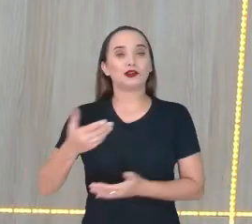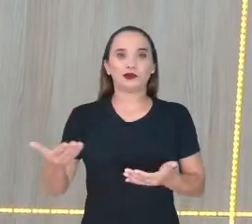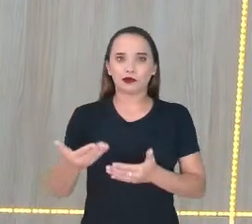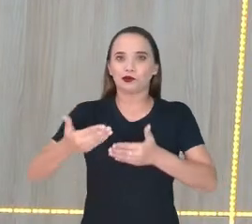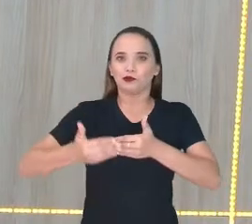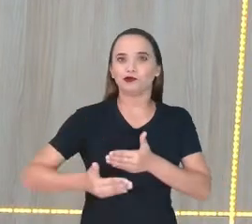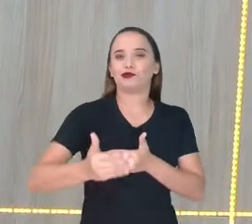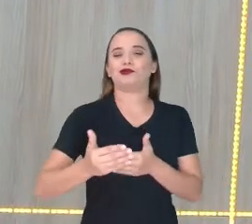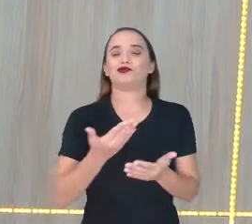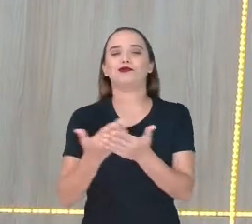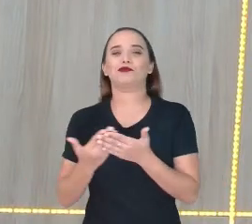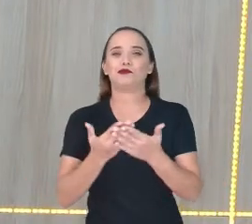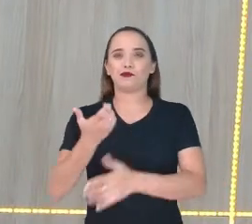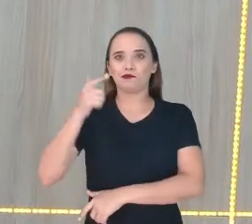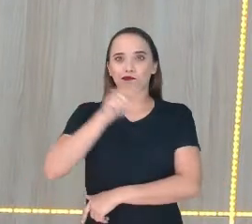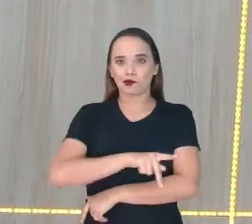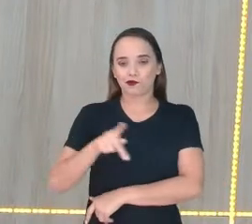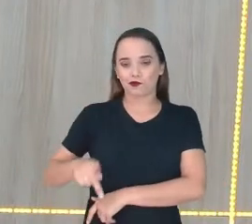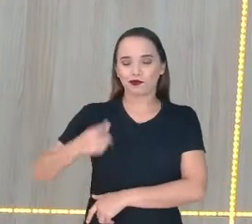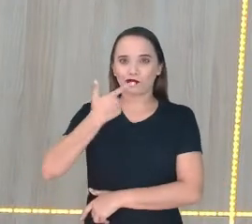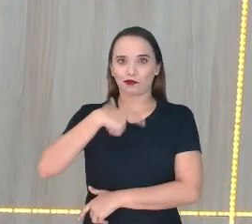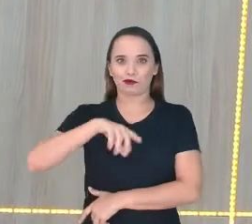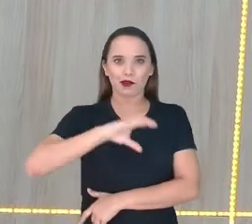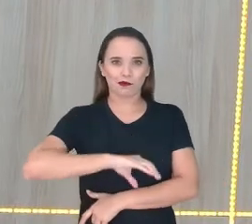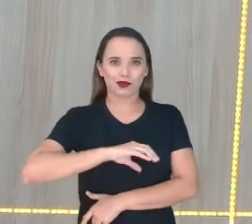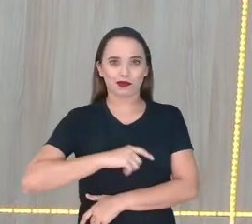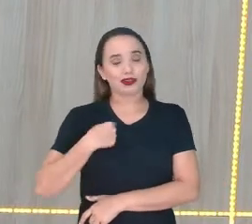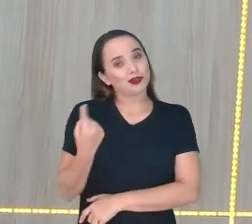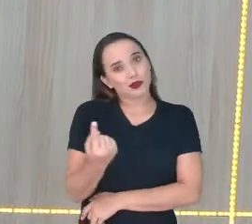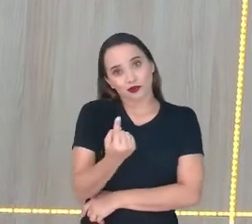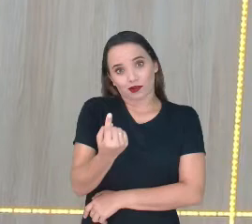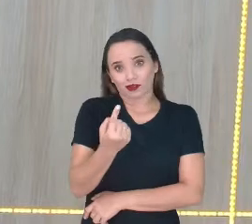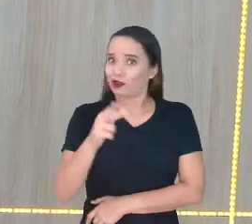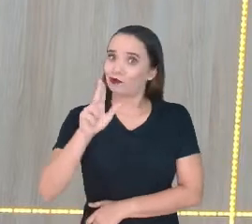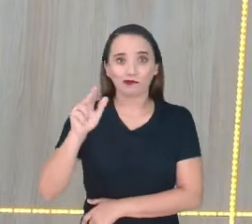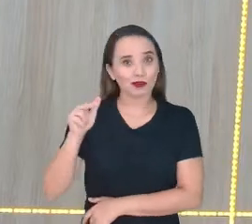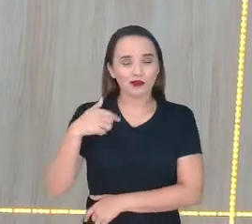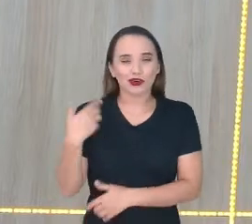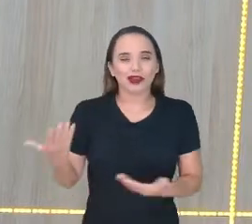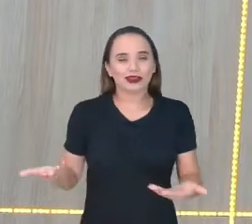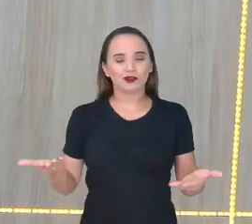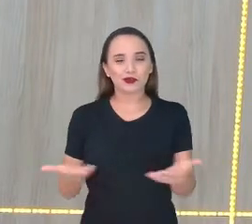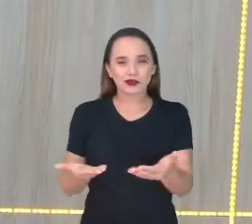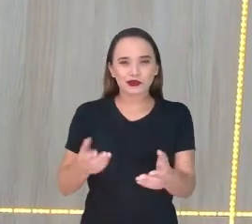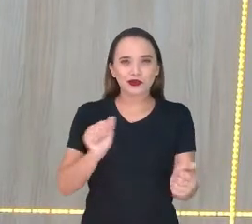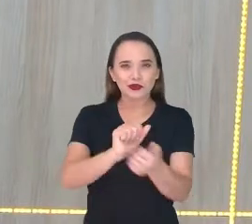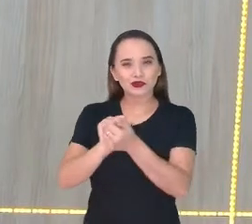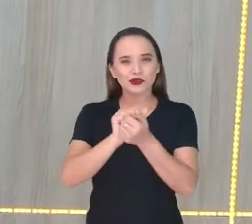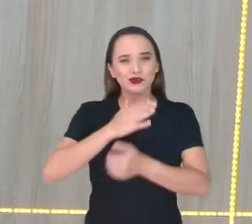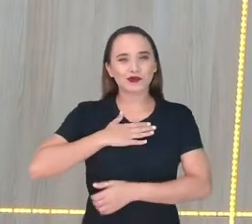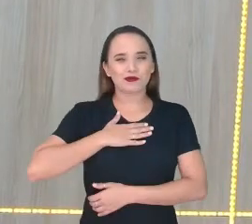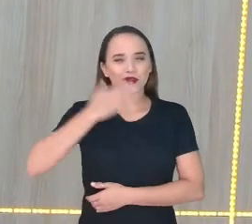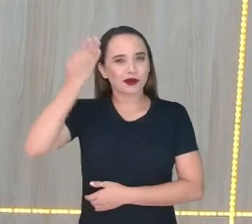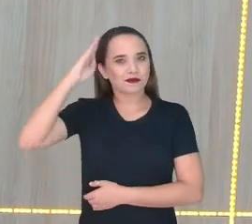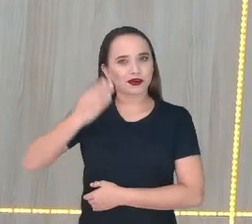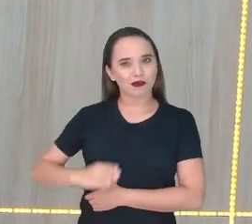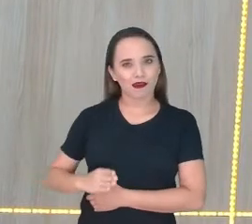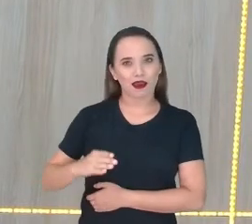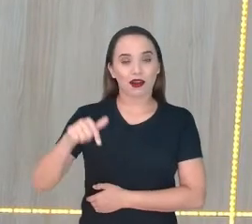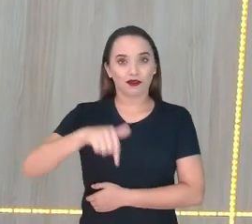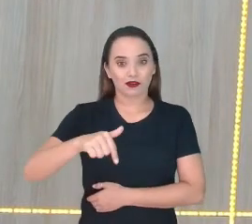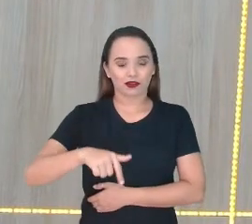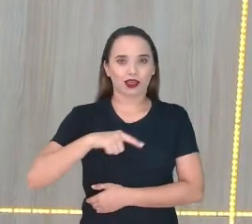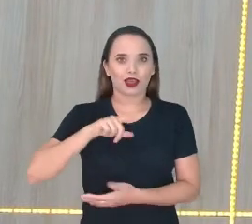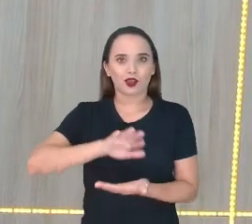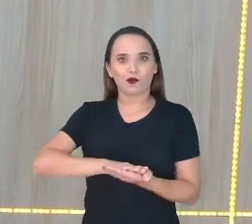de língua portuguesa. E como eu nunca ando sozinha, hoje quem está comigo é Brielle, que fará